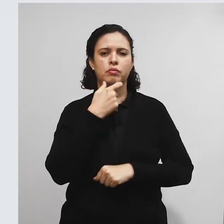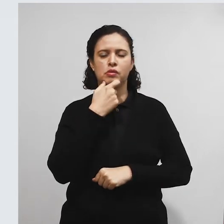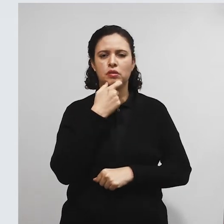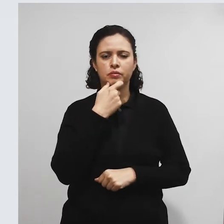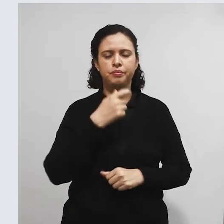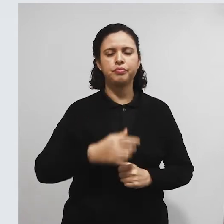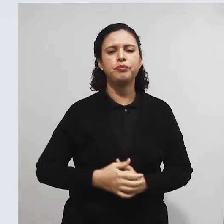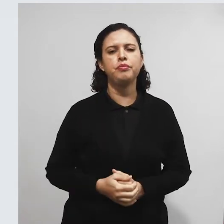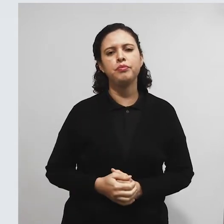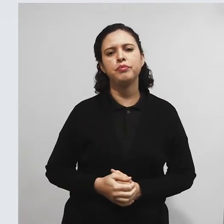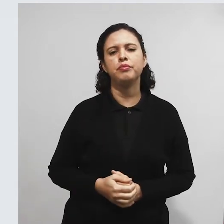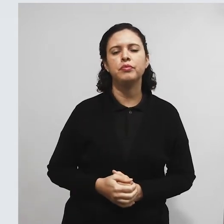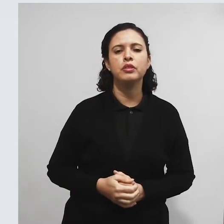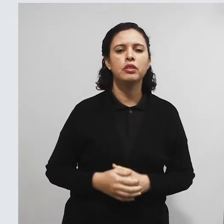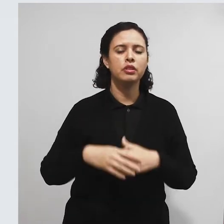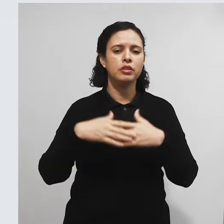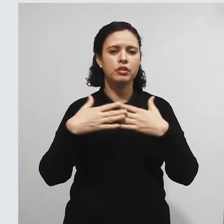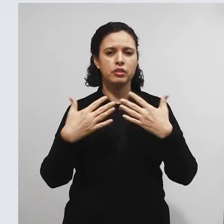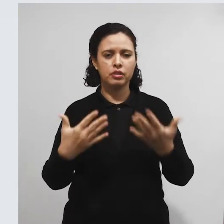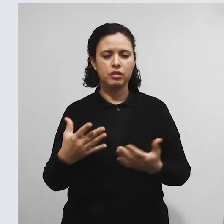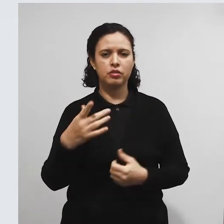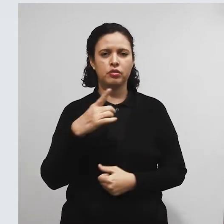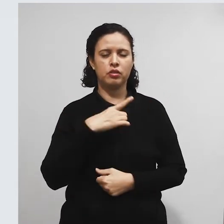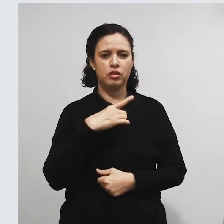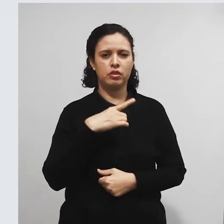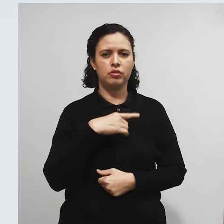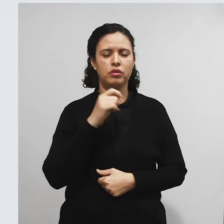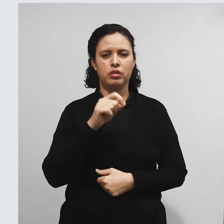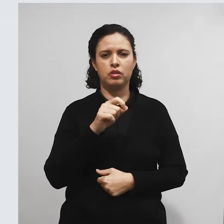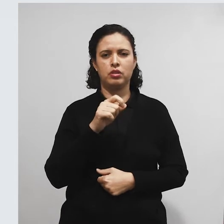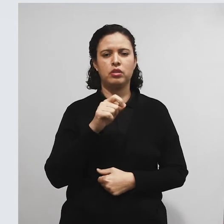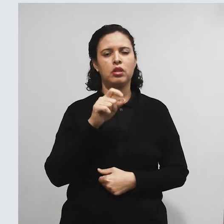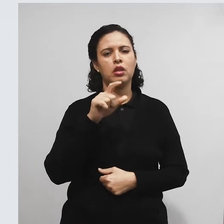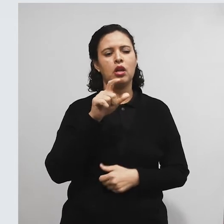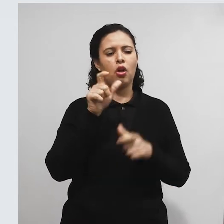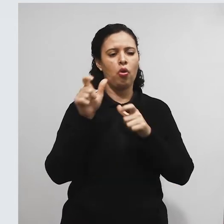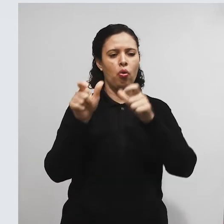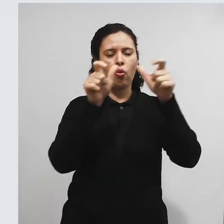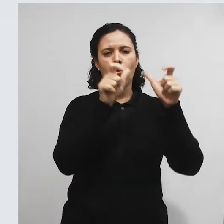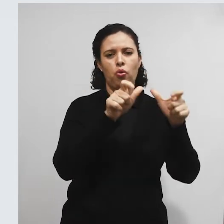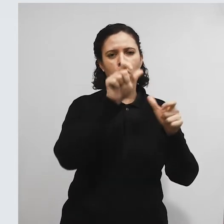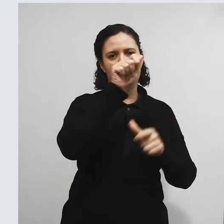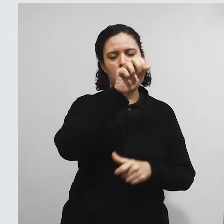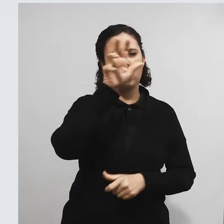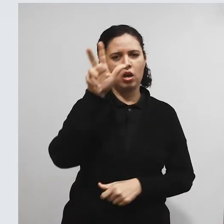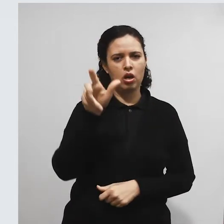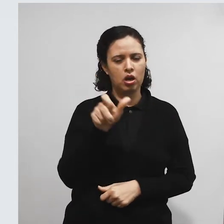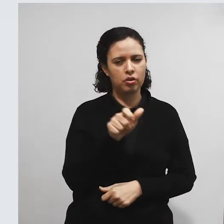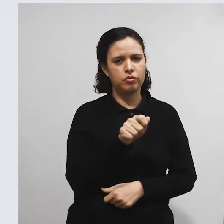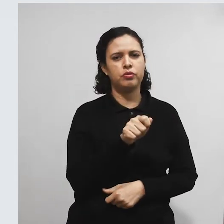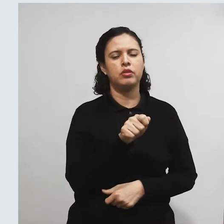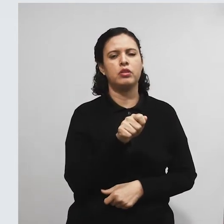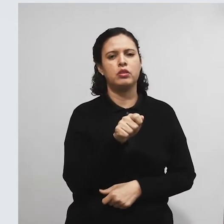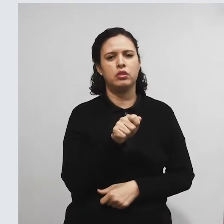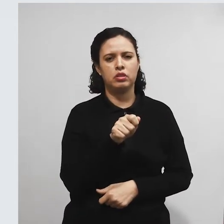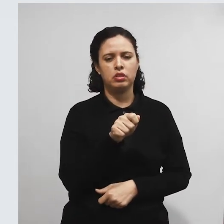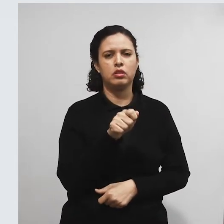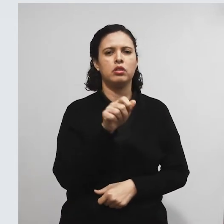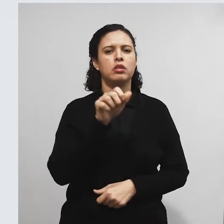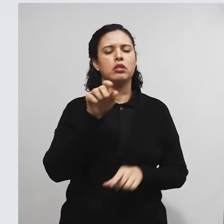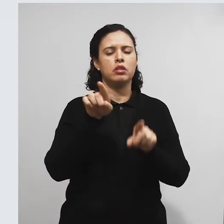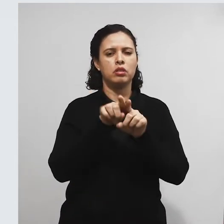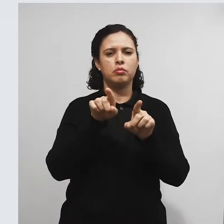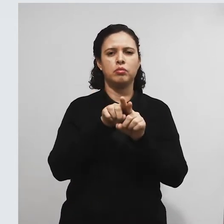foi realizado ali na região da África, naquela parte do planeta, e na